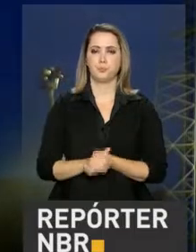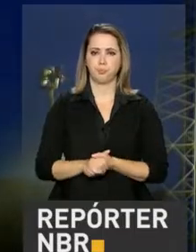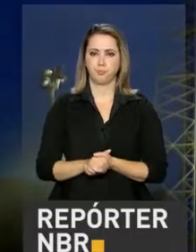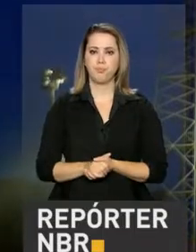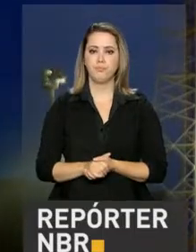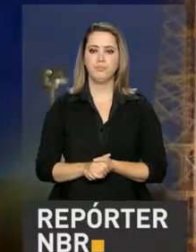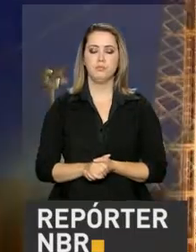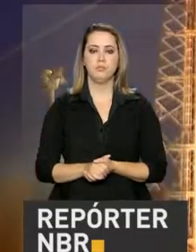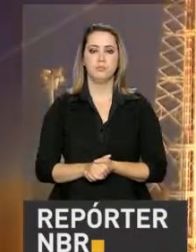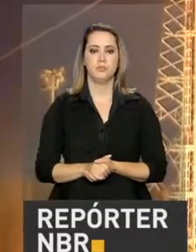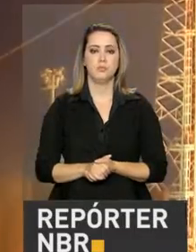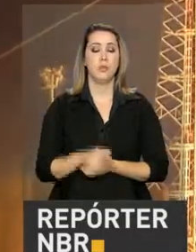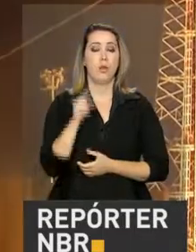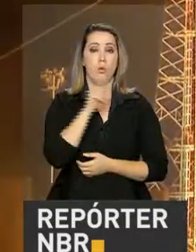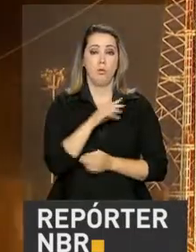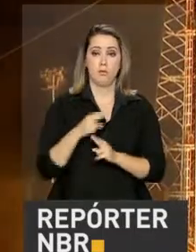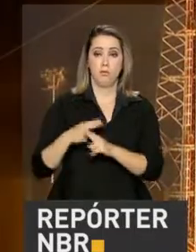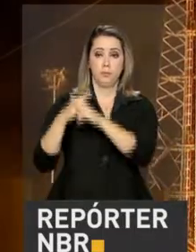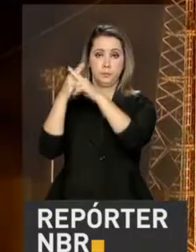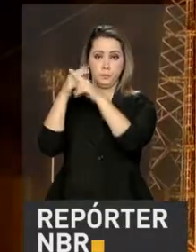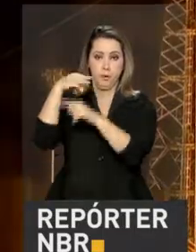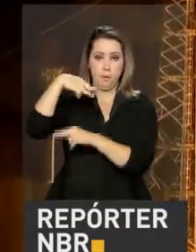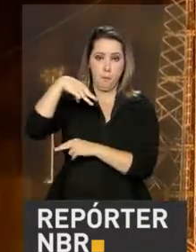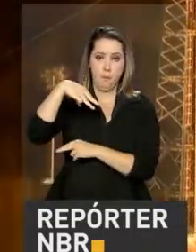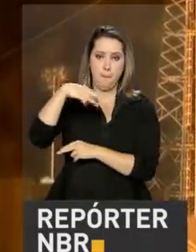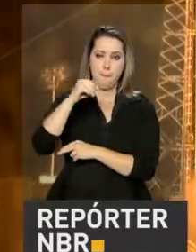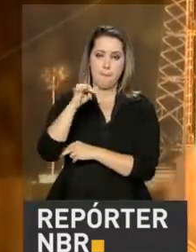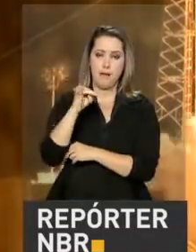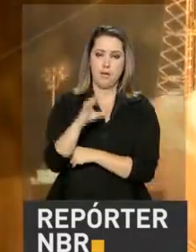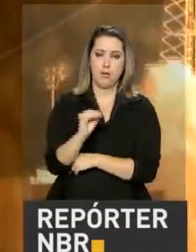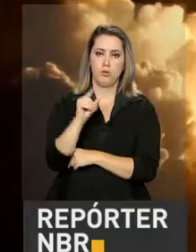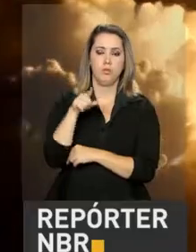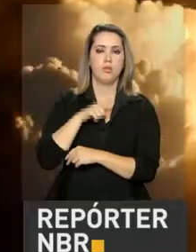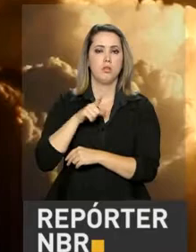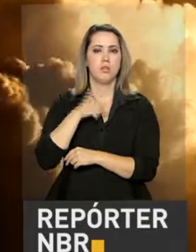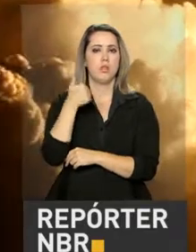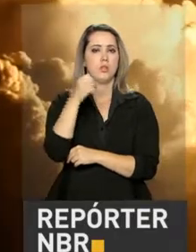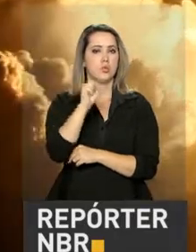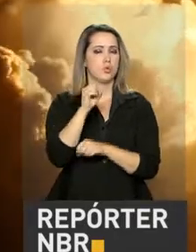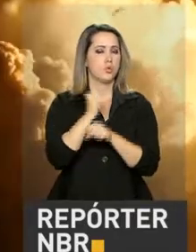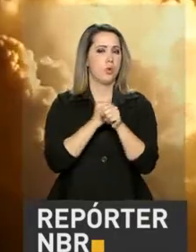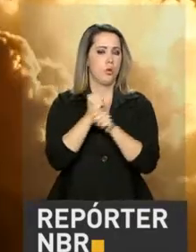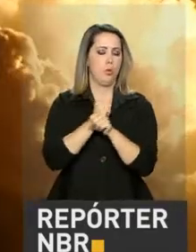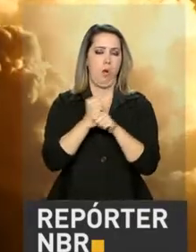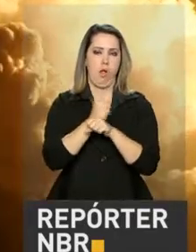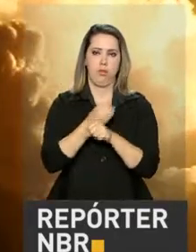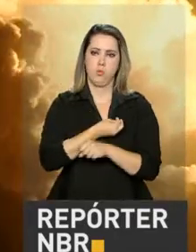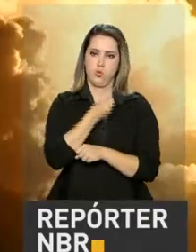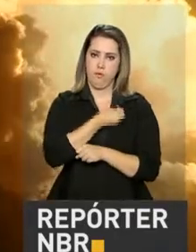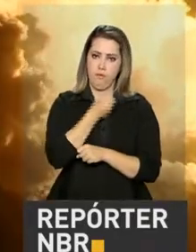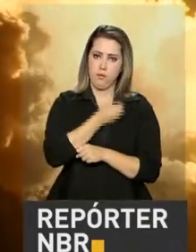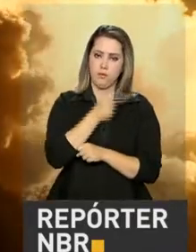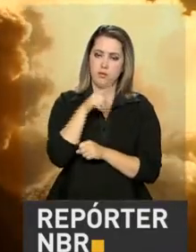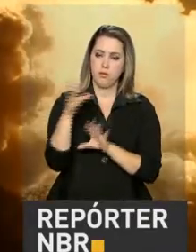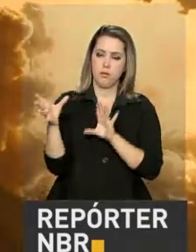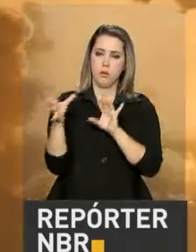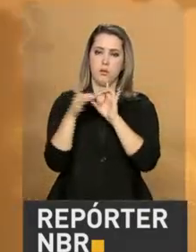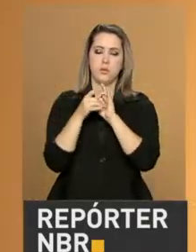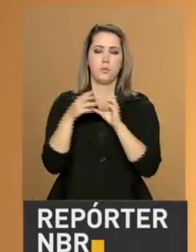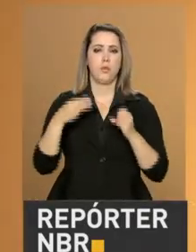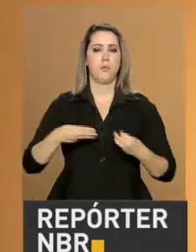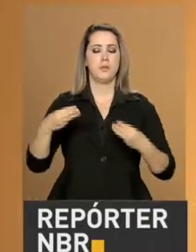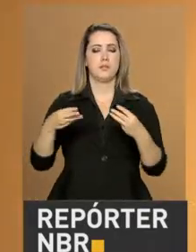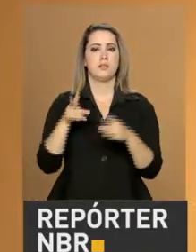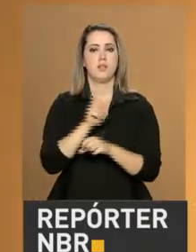satélite geoestacionário foi lançado em maio deste ano e tem uma vida útil de 18 anos. Ele é fruto de uma parceria entre os Ministérios